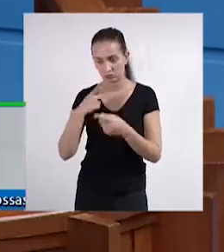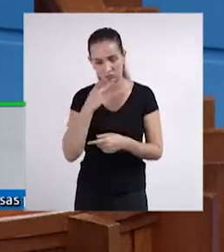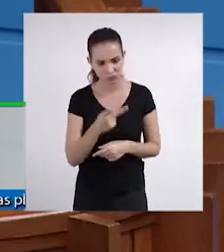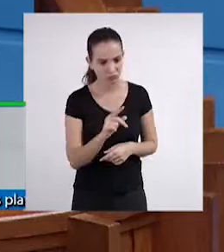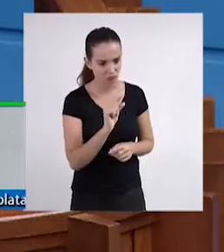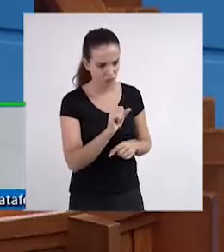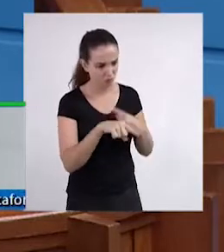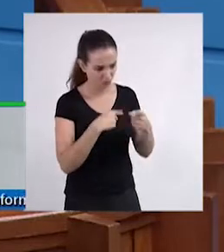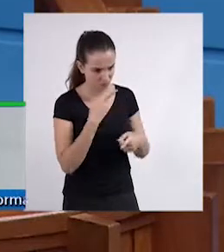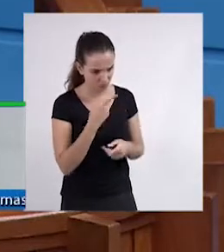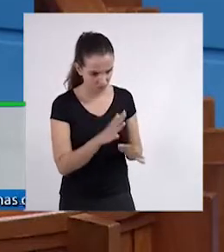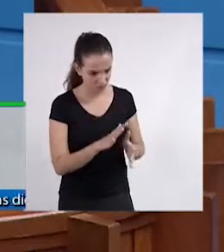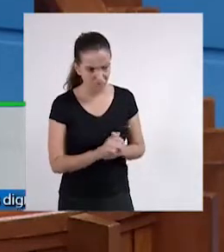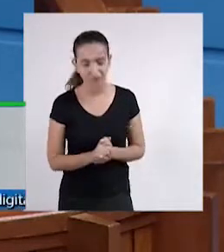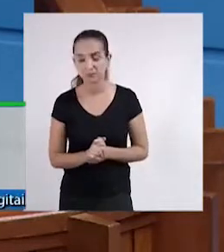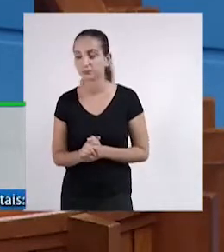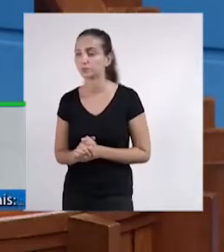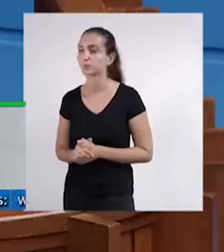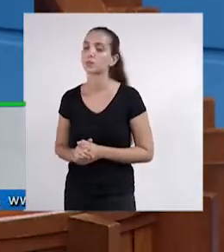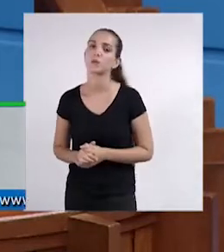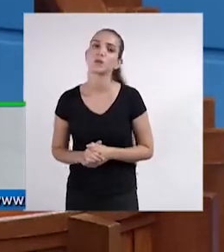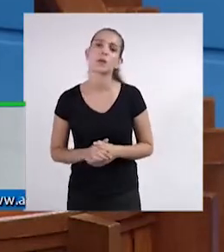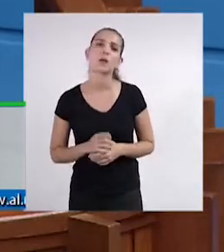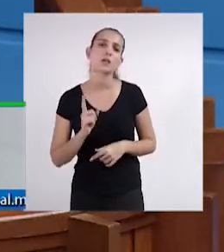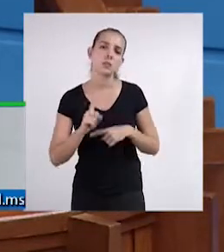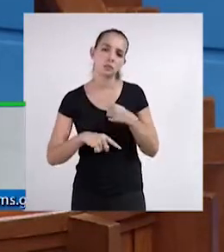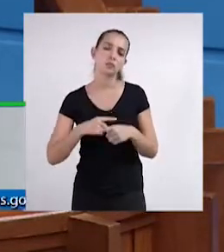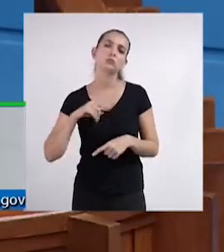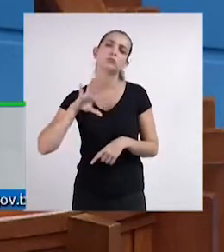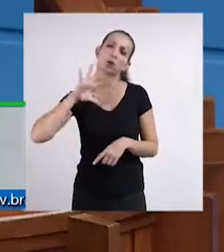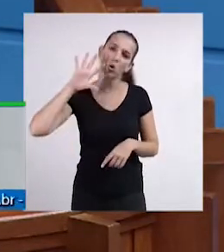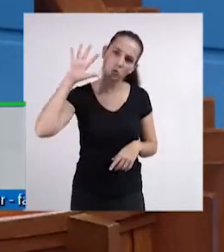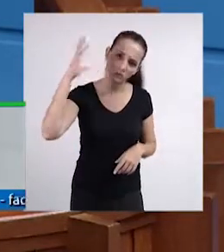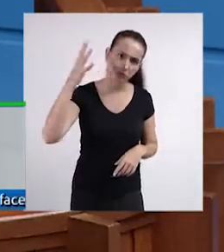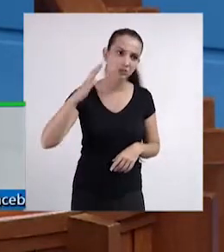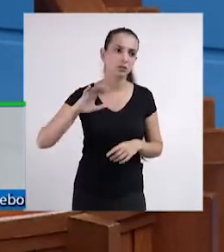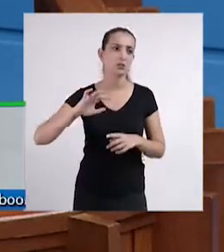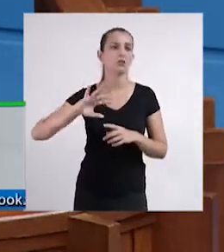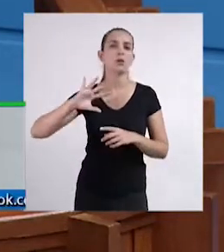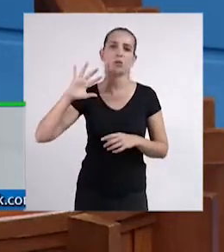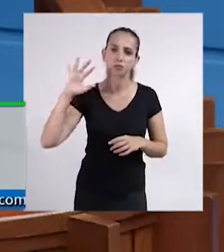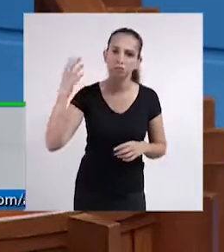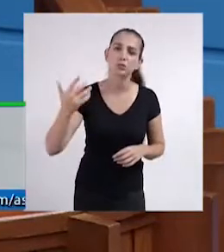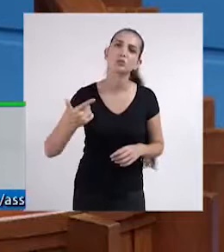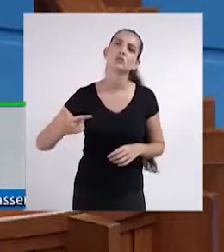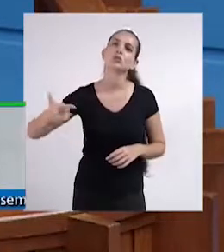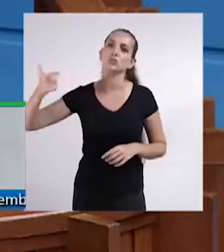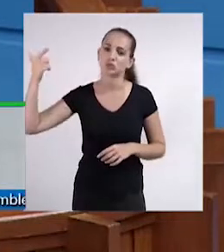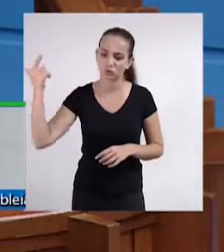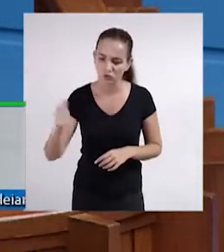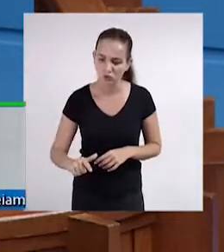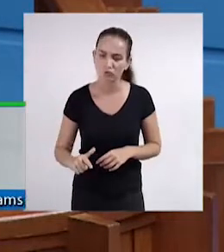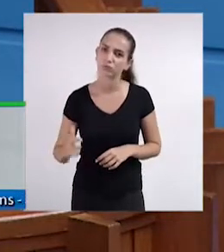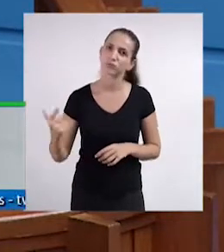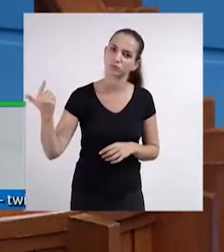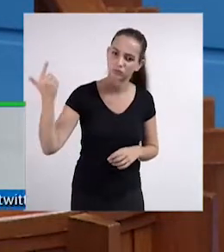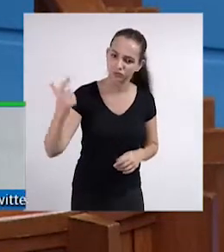deputado. E a coisa se repetiu de forma mais desastrosa ainda, de forma mais